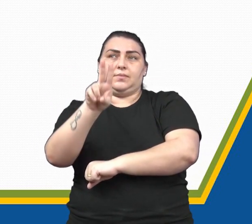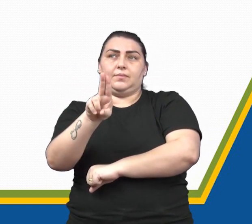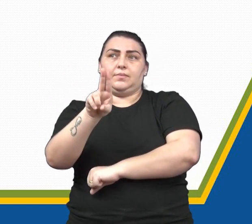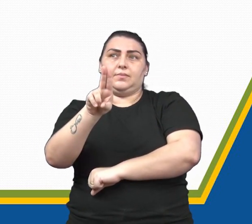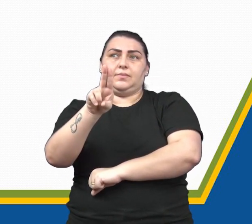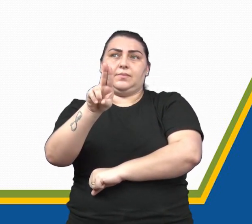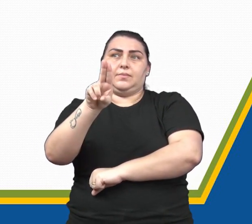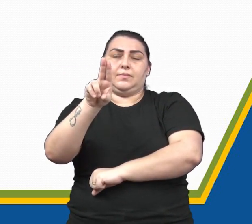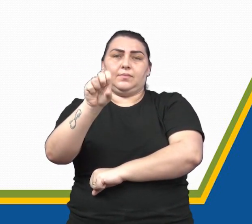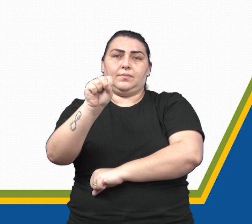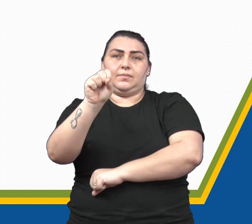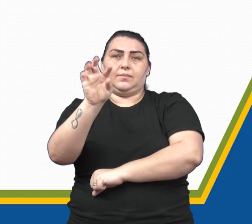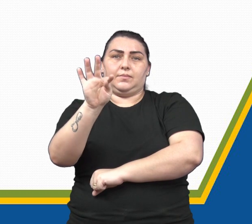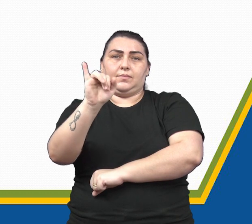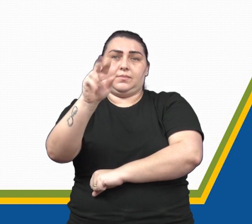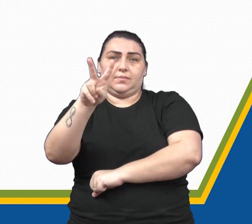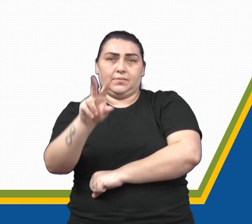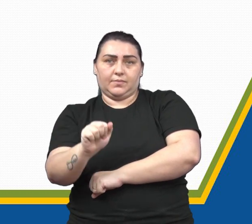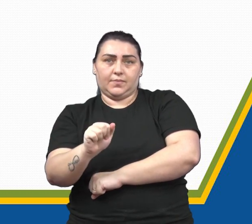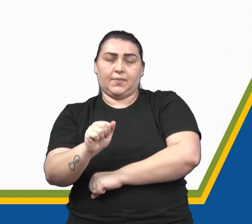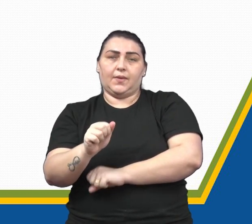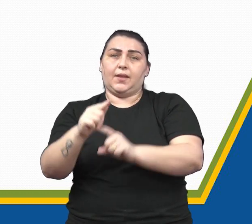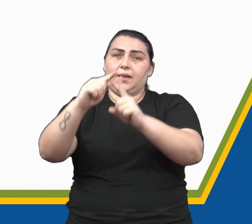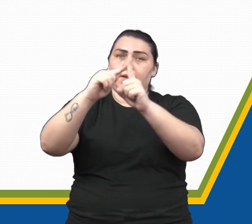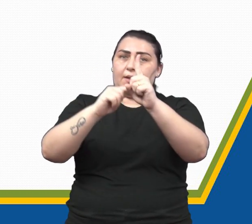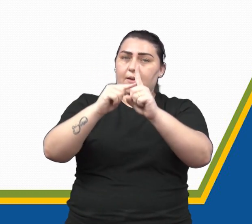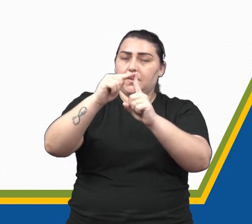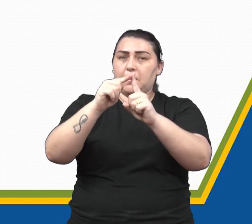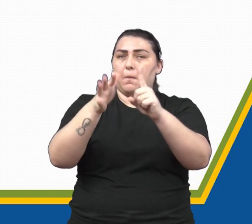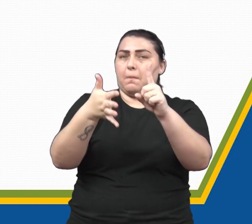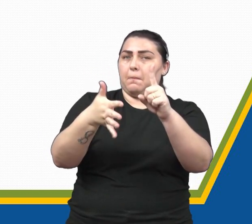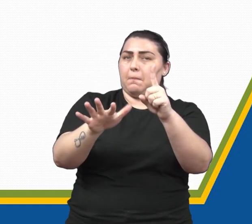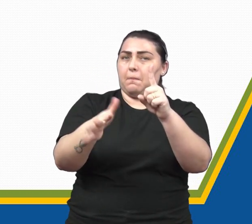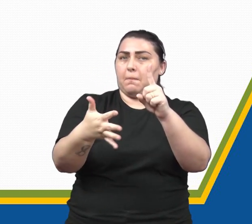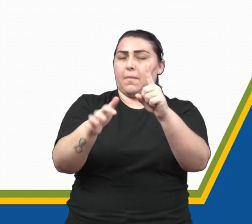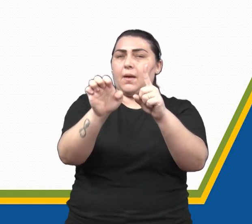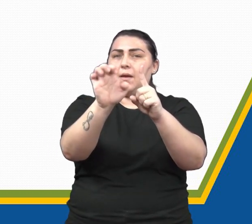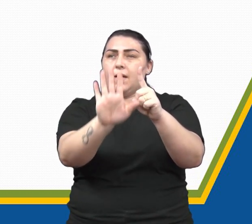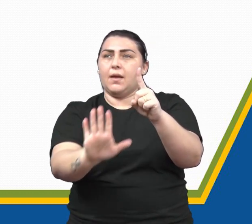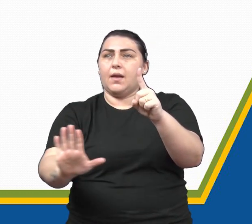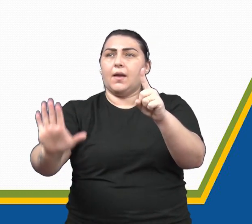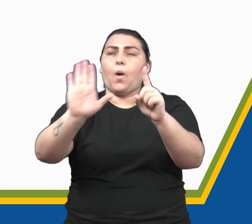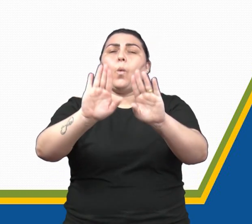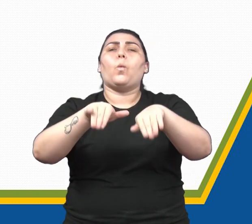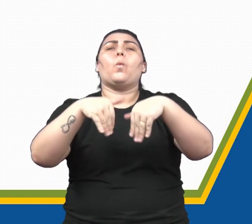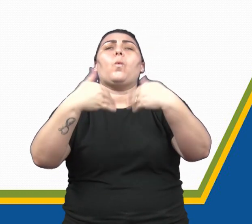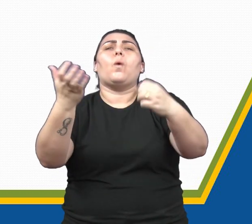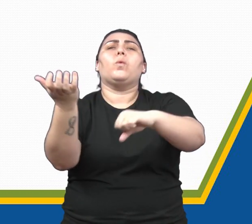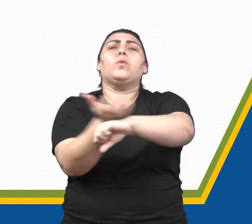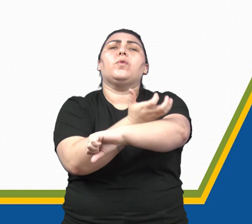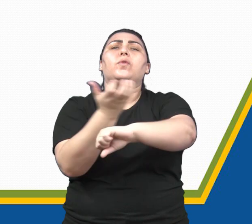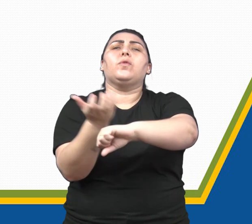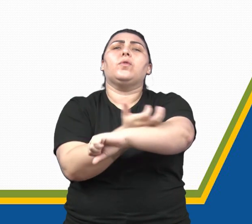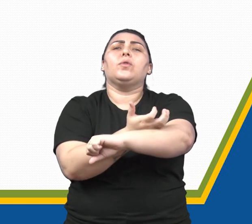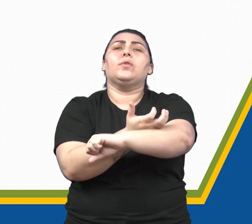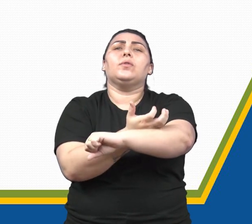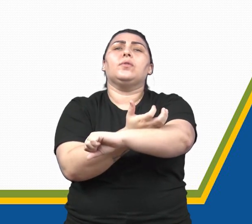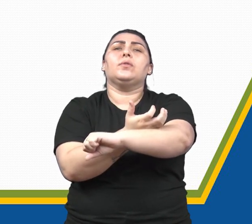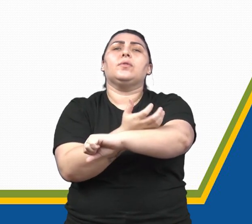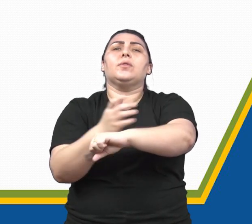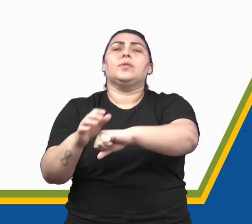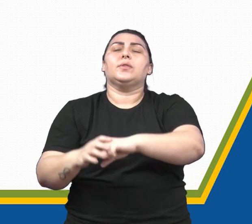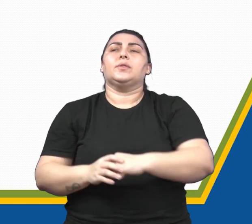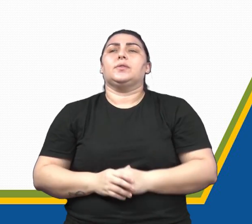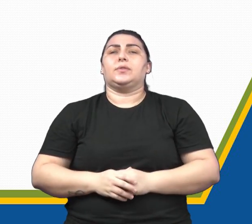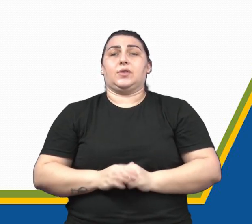solos pobres e temperatura média amena. Na Europa é vegetação... Pessoal, um pouquinho antes de entrar na atividade, eu